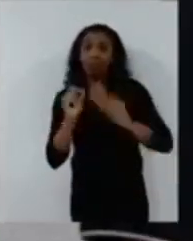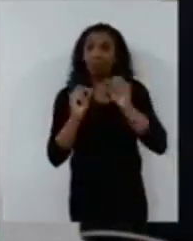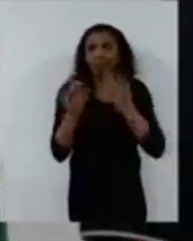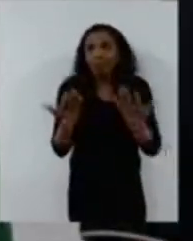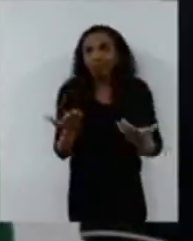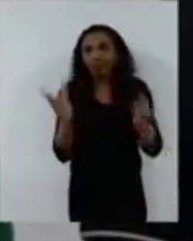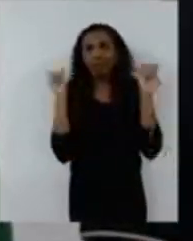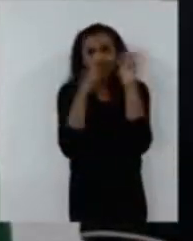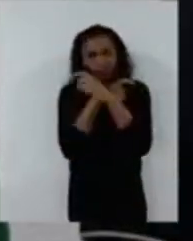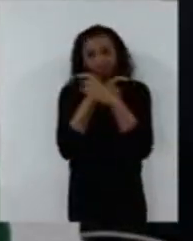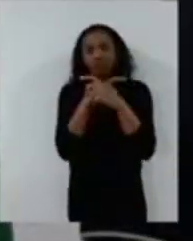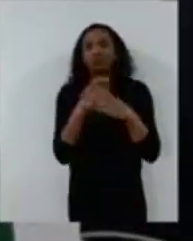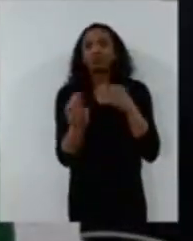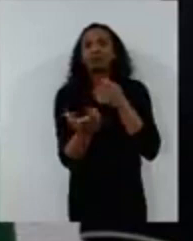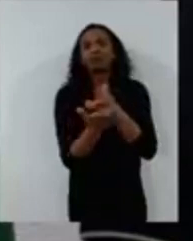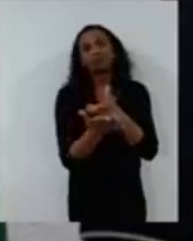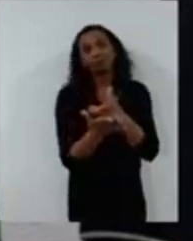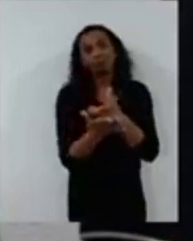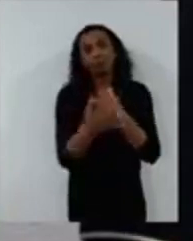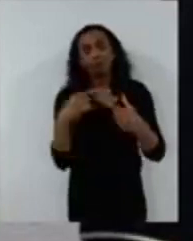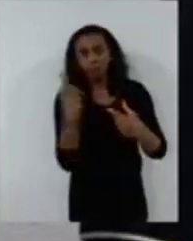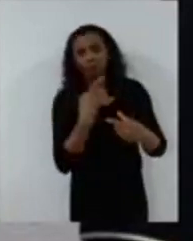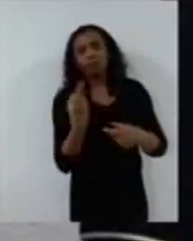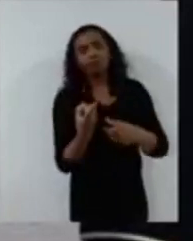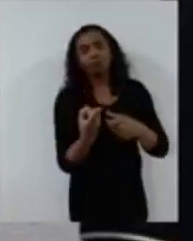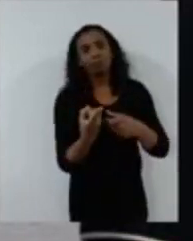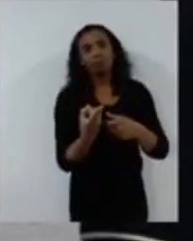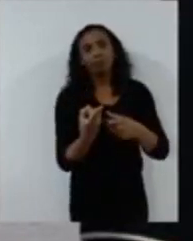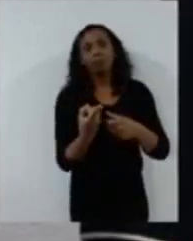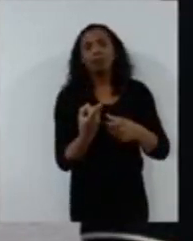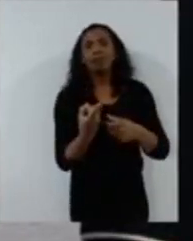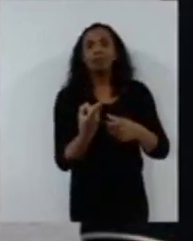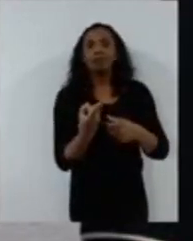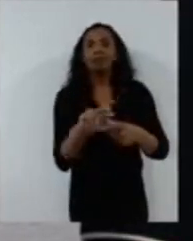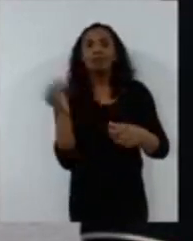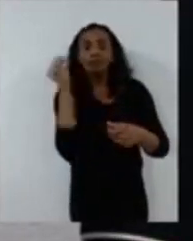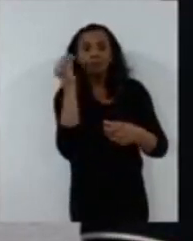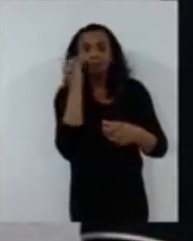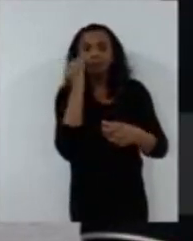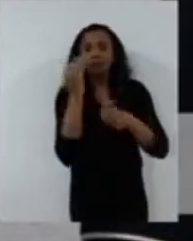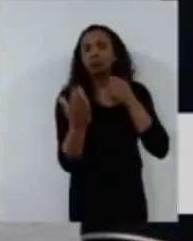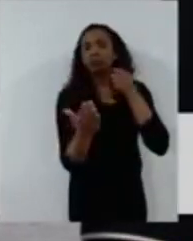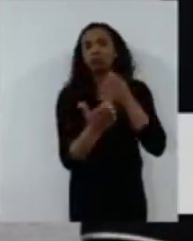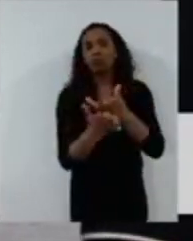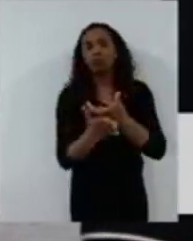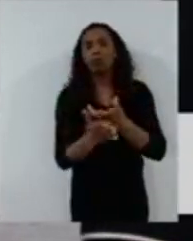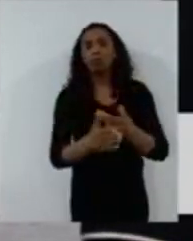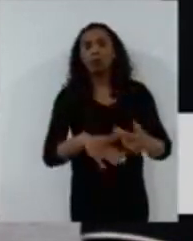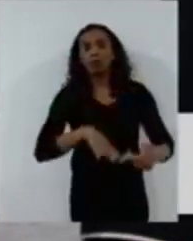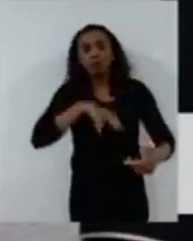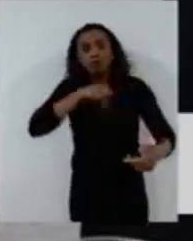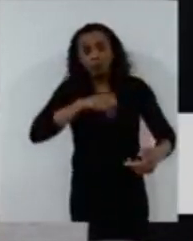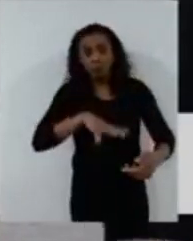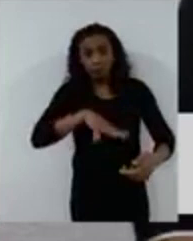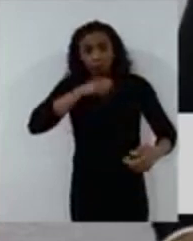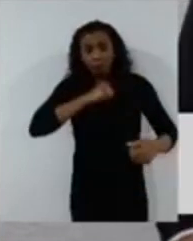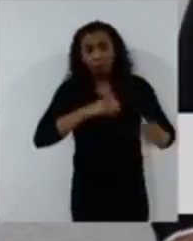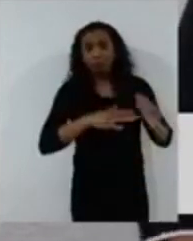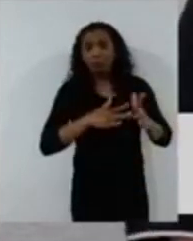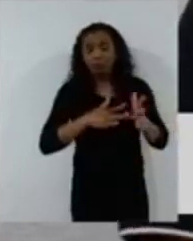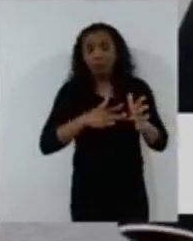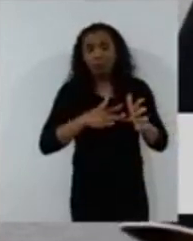Nós encontramos, quando procuramos para comprar um respirador, nós temos três problemas. Encontrar